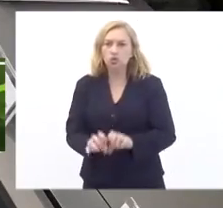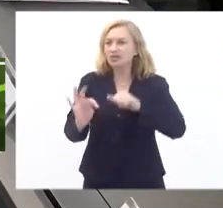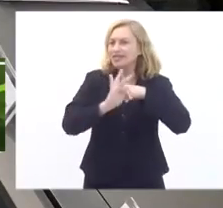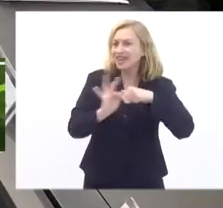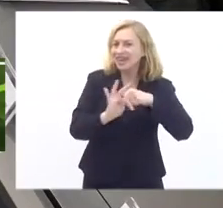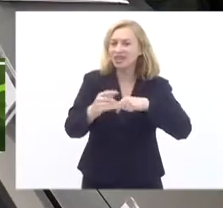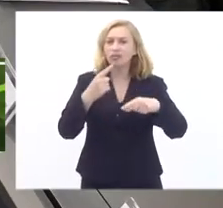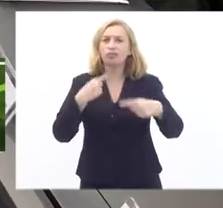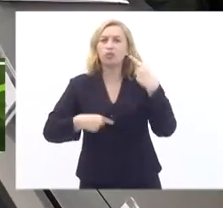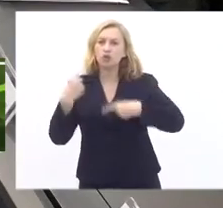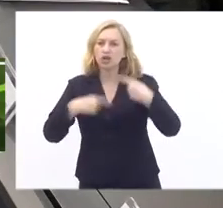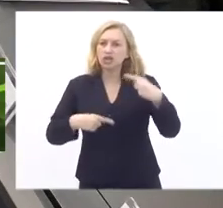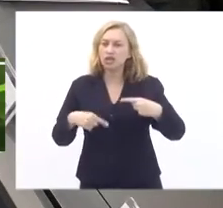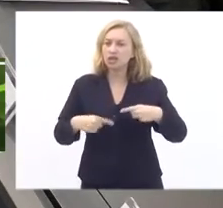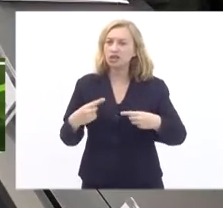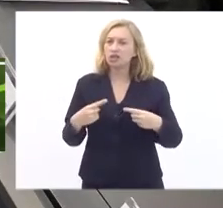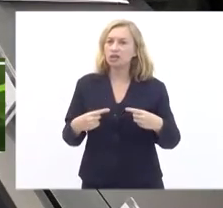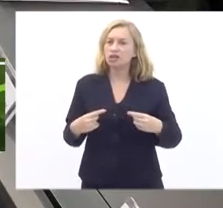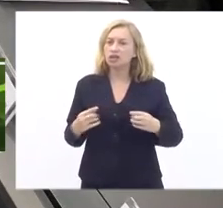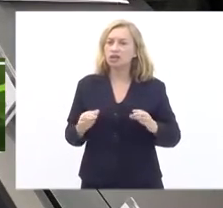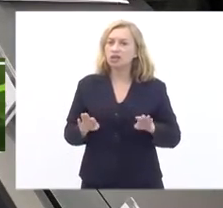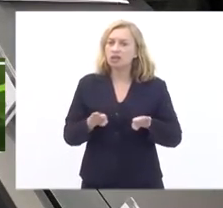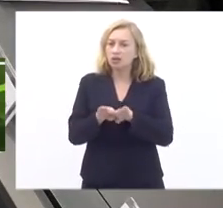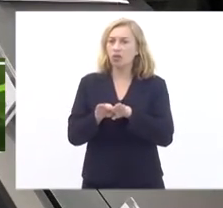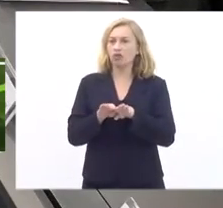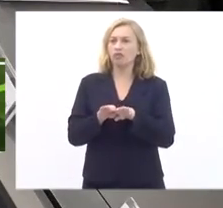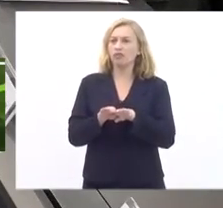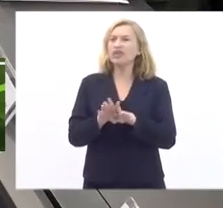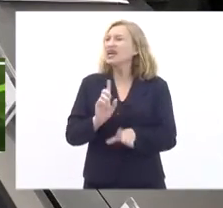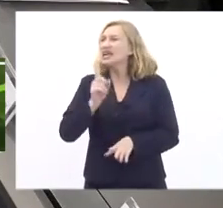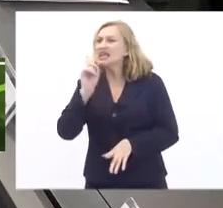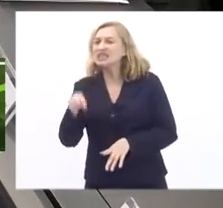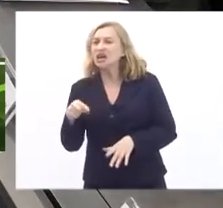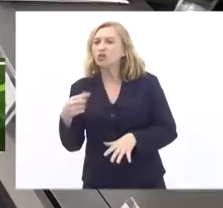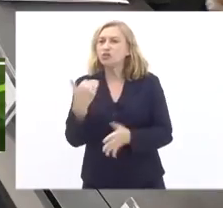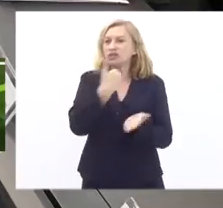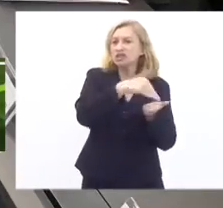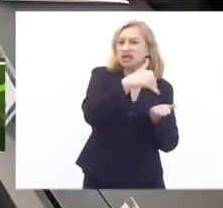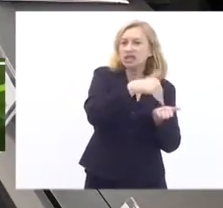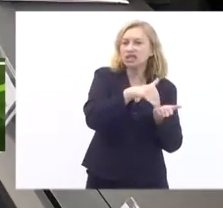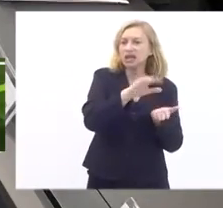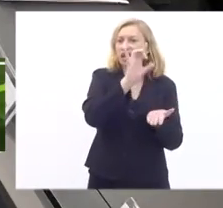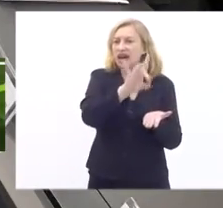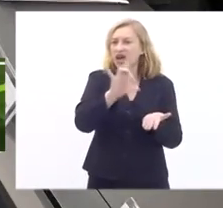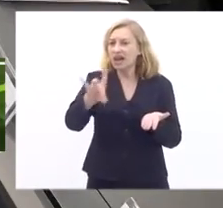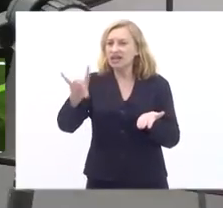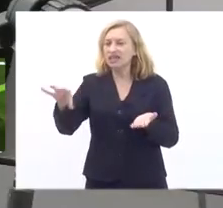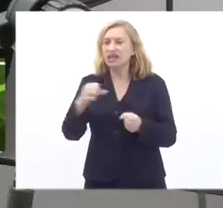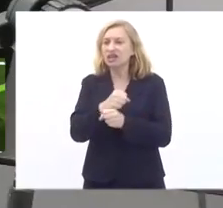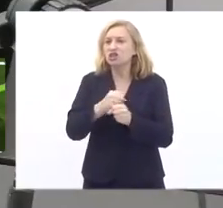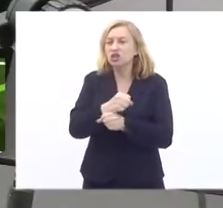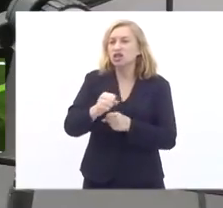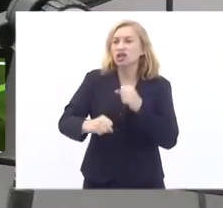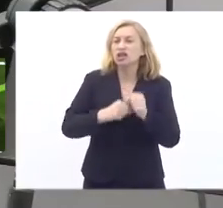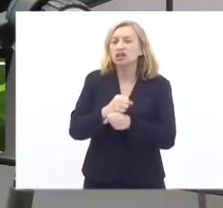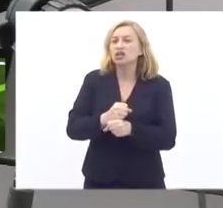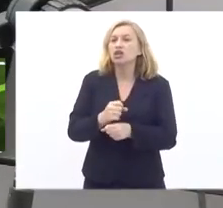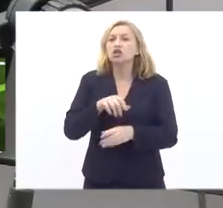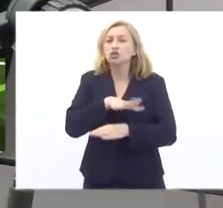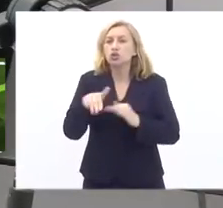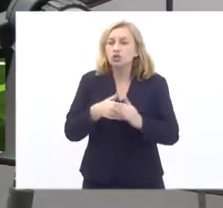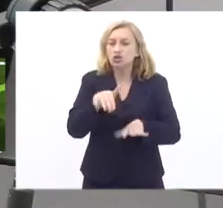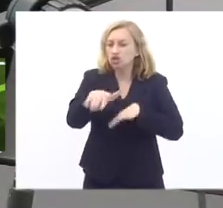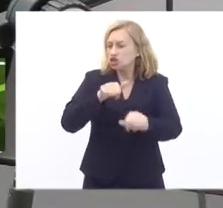técnico-política compatível, né? E não um secretário a cada ano. Porque todo mundo que a gente